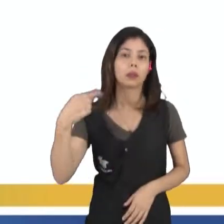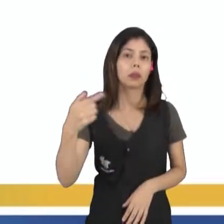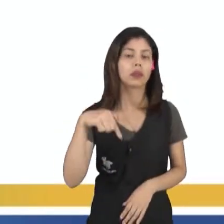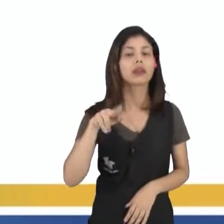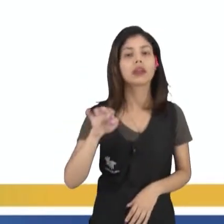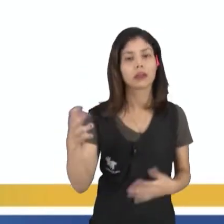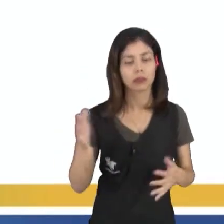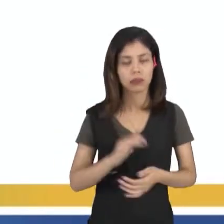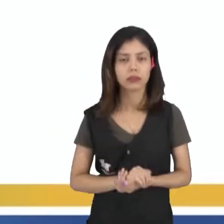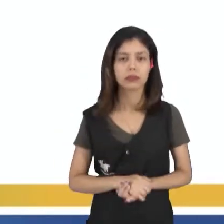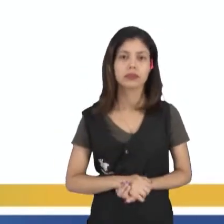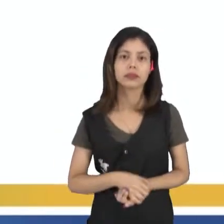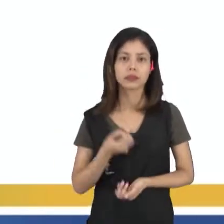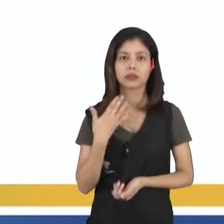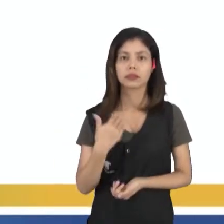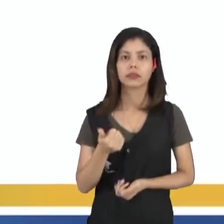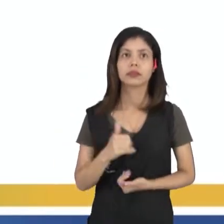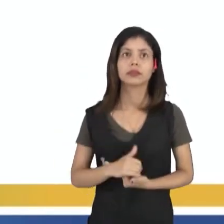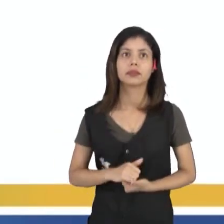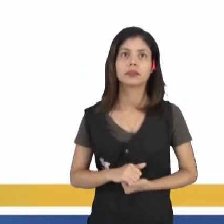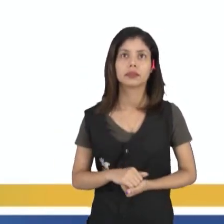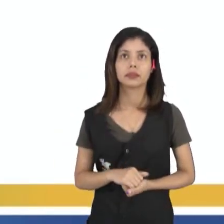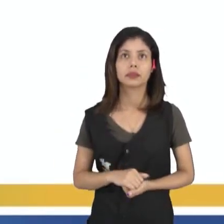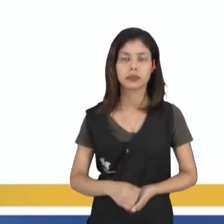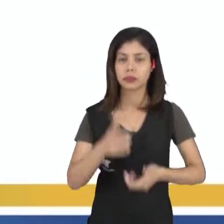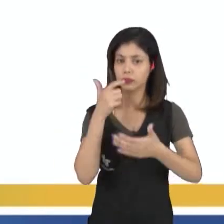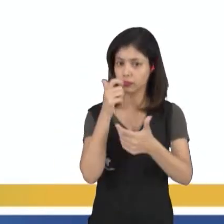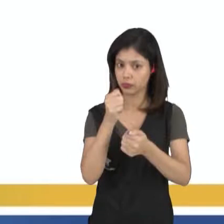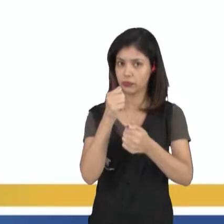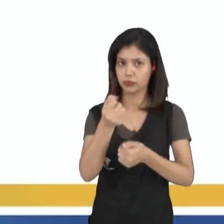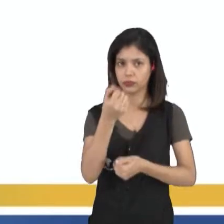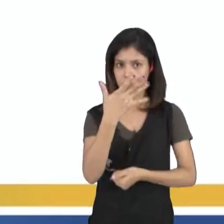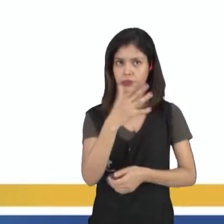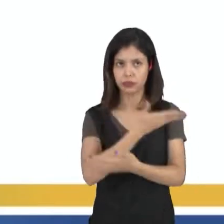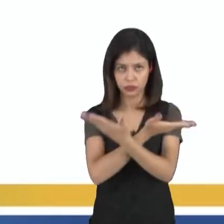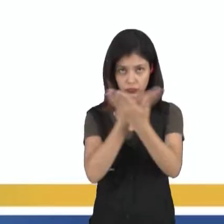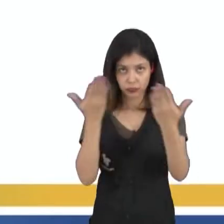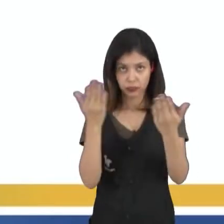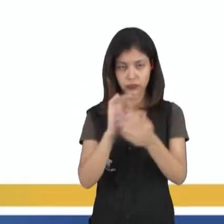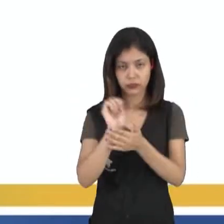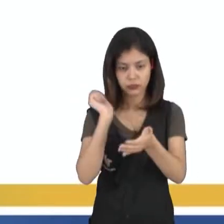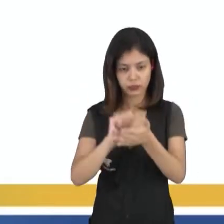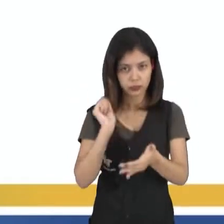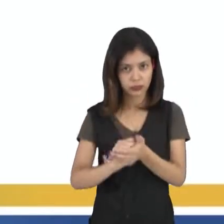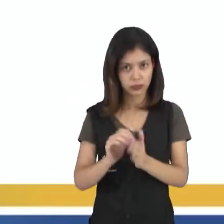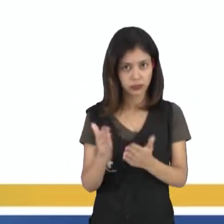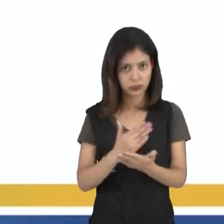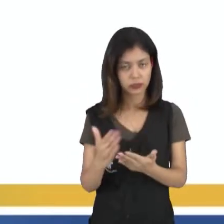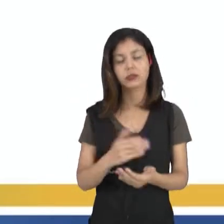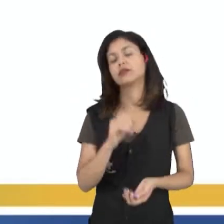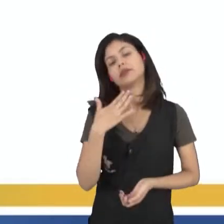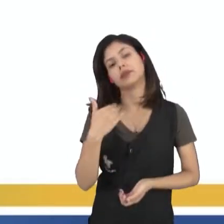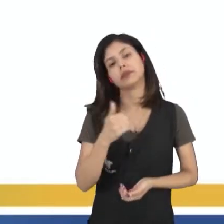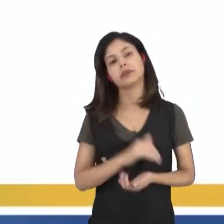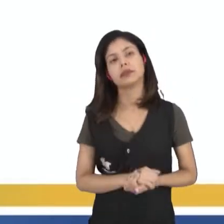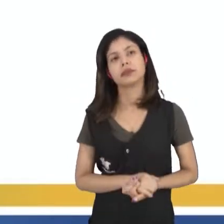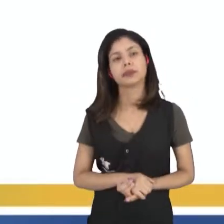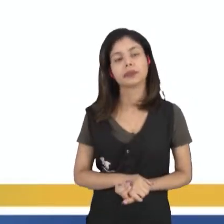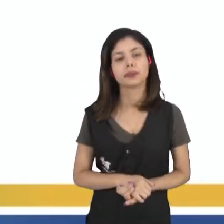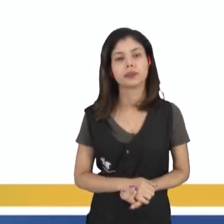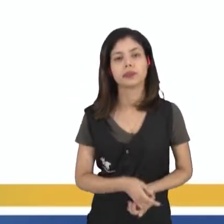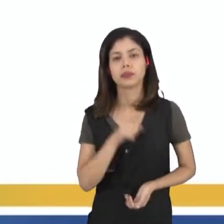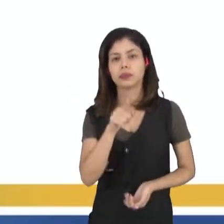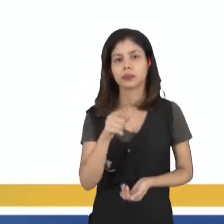que, e por aí vai, tá bom? Podem tirar um print aí dessa tela, tá? Anotar no seu caderno, tá bom? Para